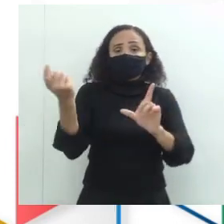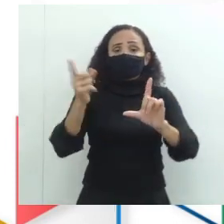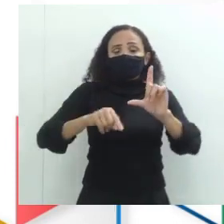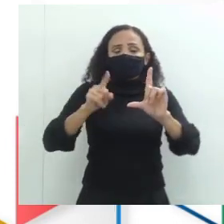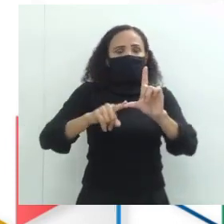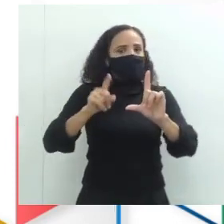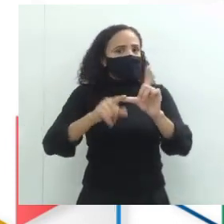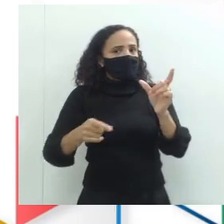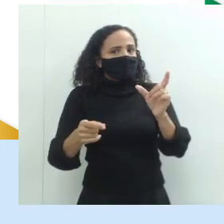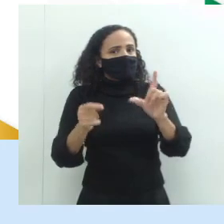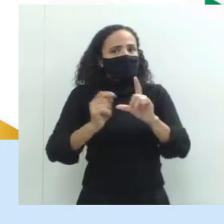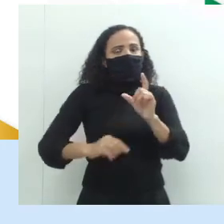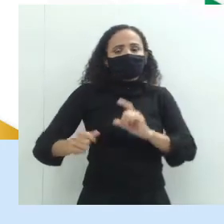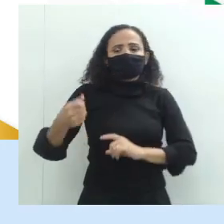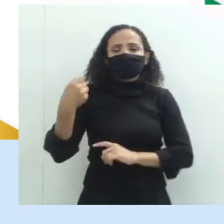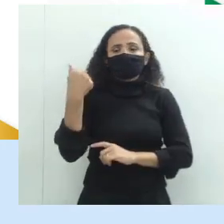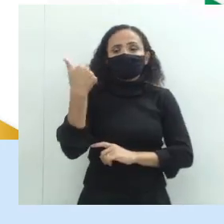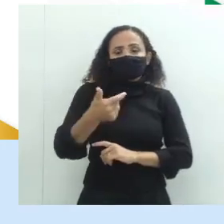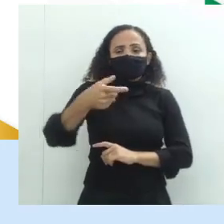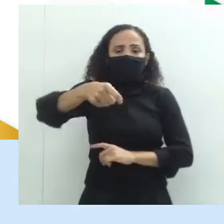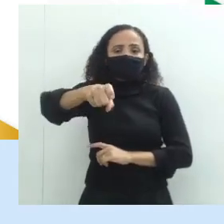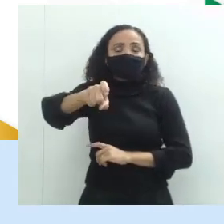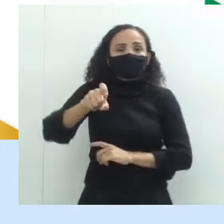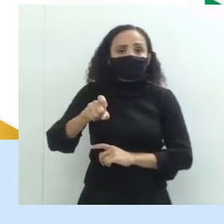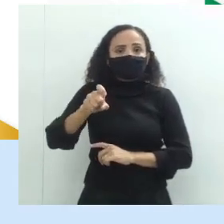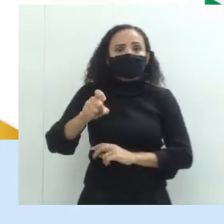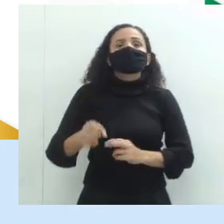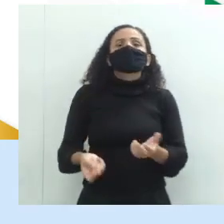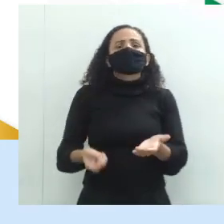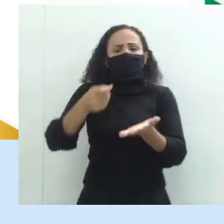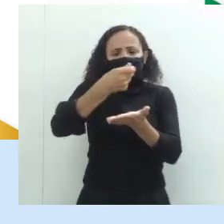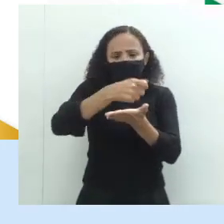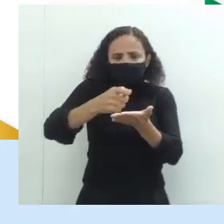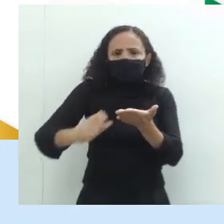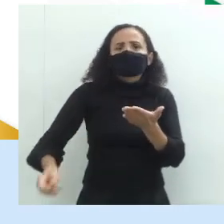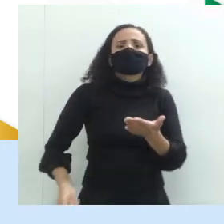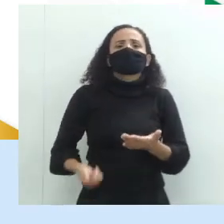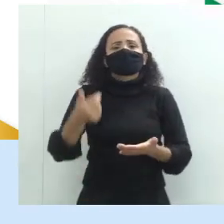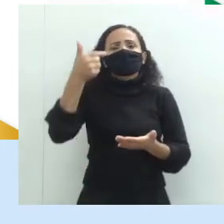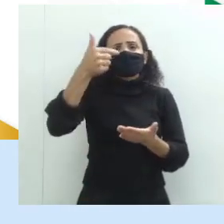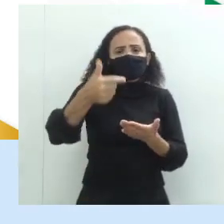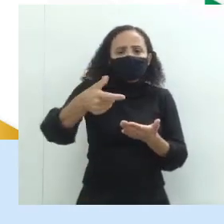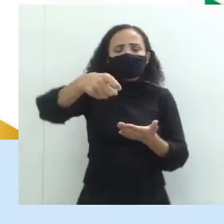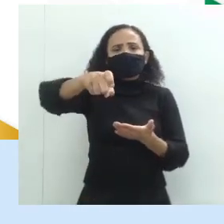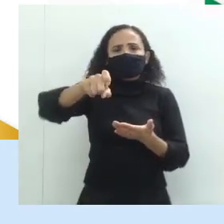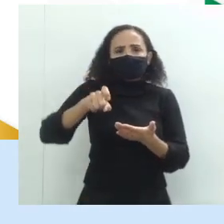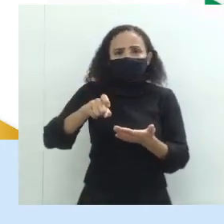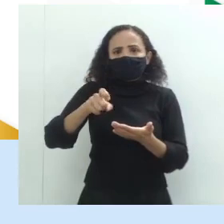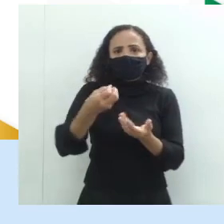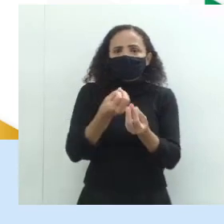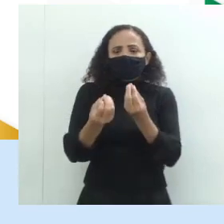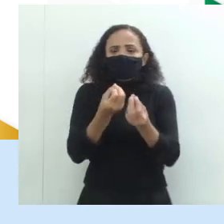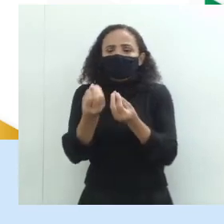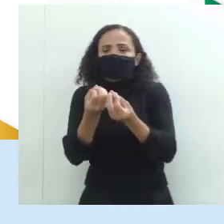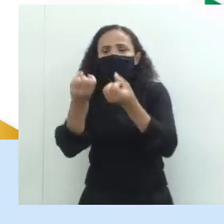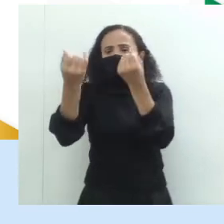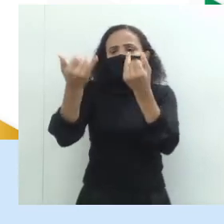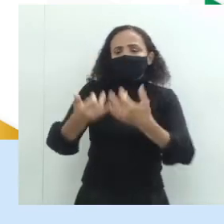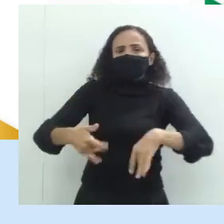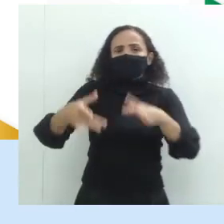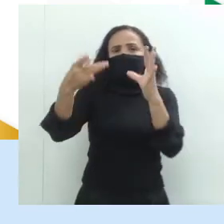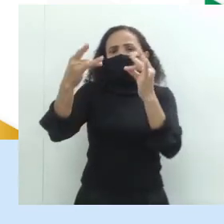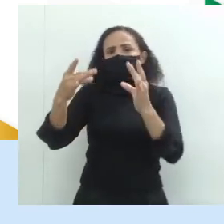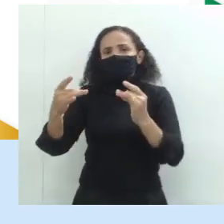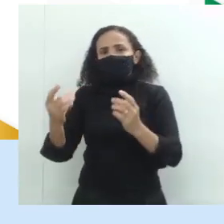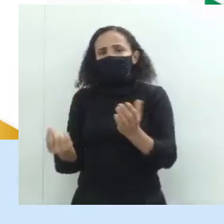tá? Então se eu escrevo 2x, ele escrevia literalmente 2x e não descrevia 2